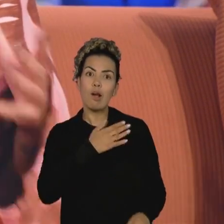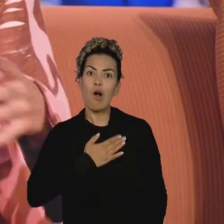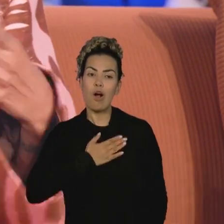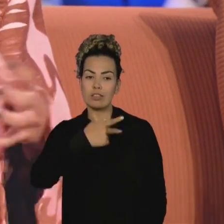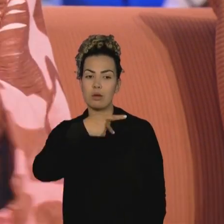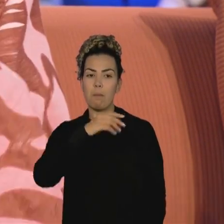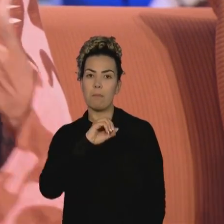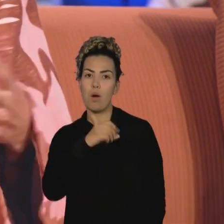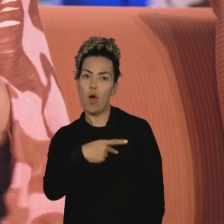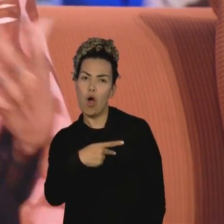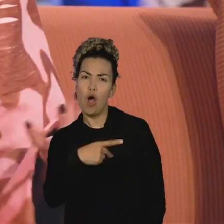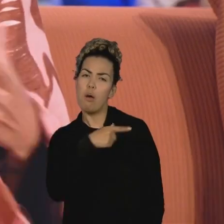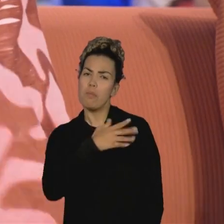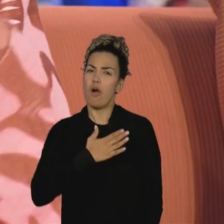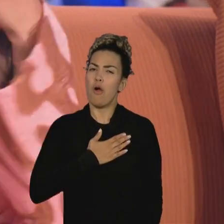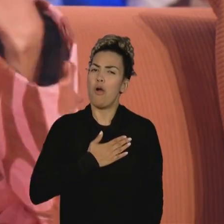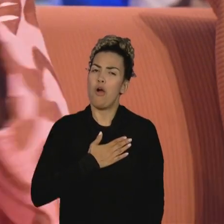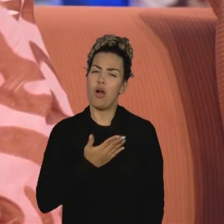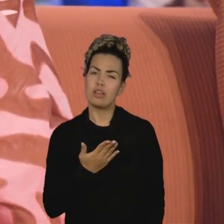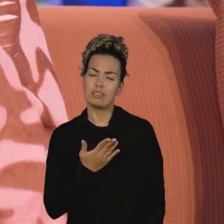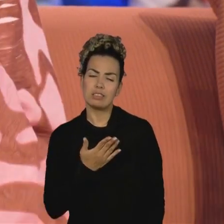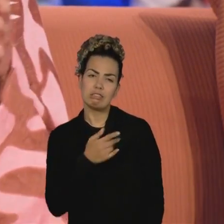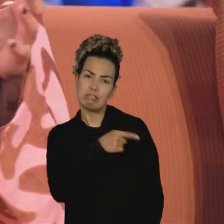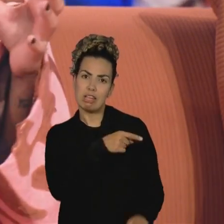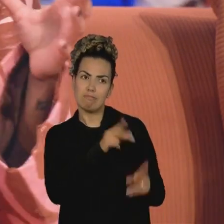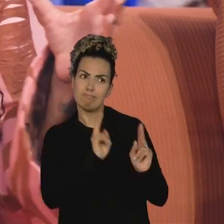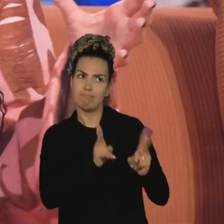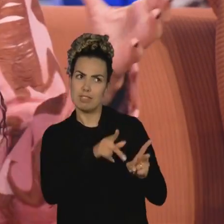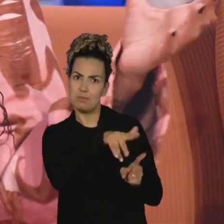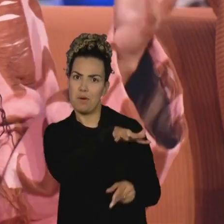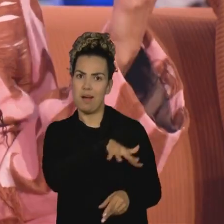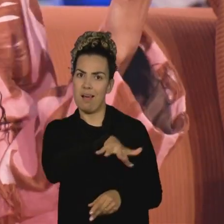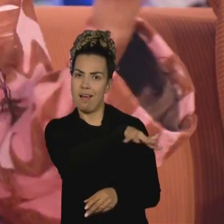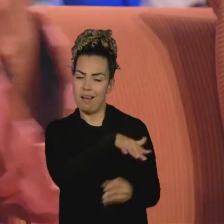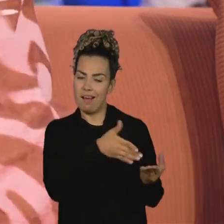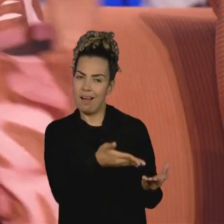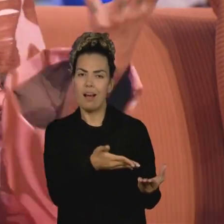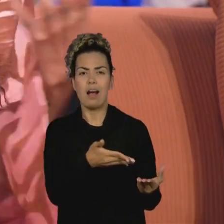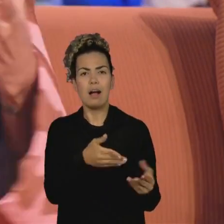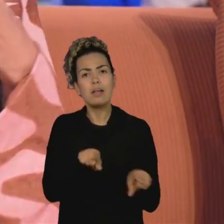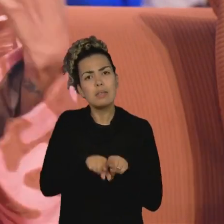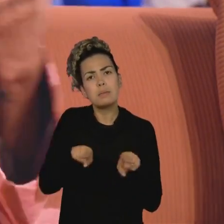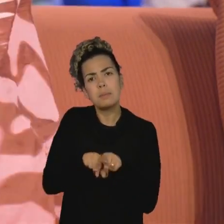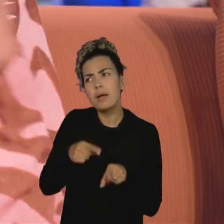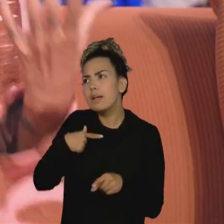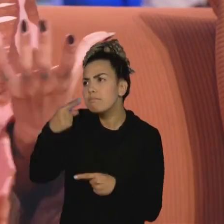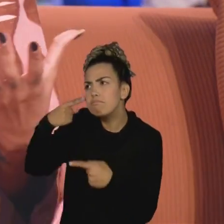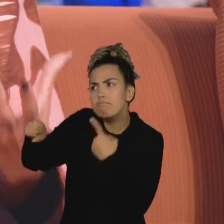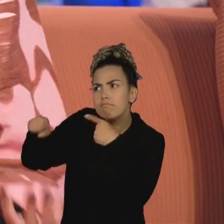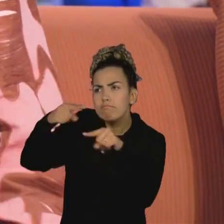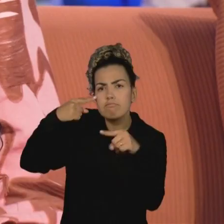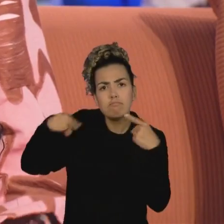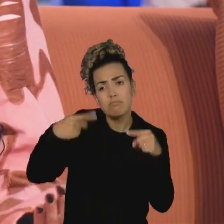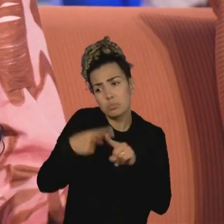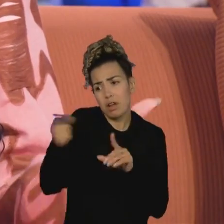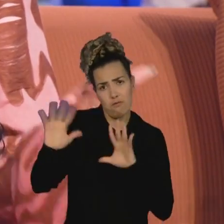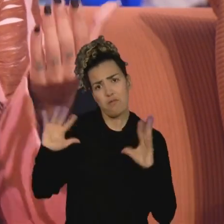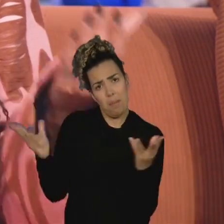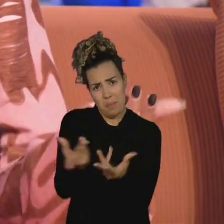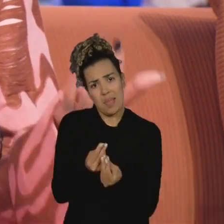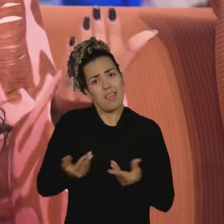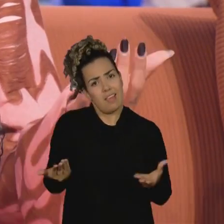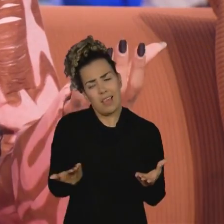O pop, o R&B, assim, minha mãe... Acho que todas essas... as pessoas ao meu redor, né, que todos eles moravam comigo,